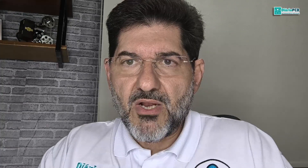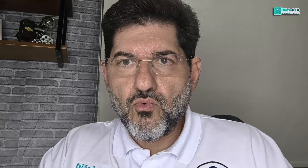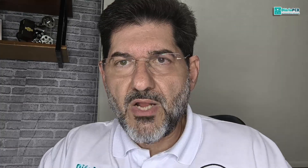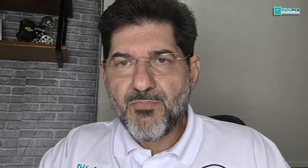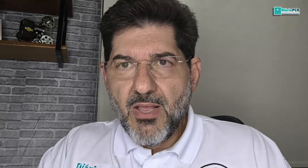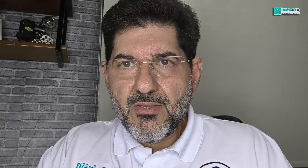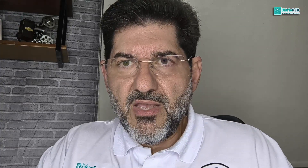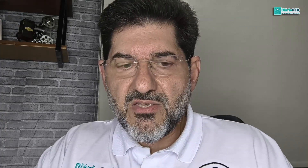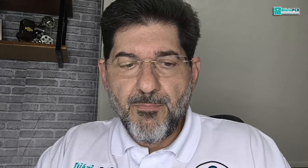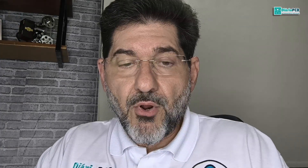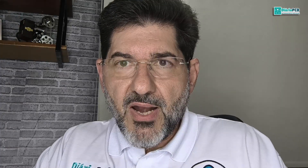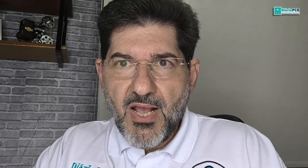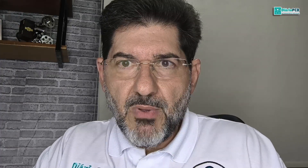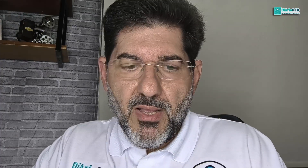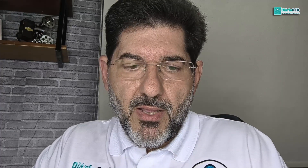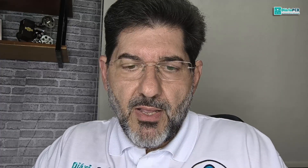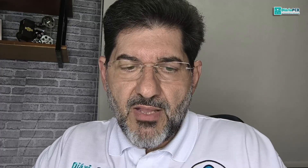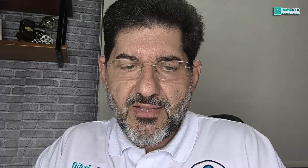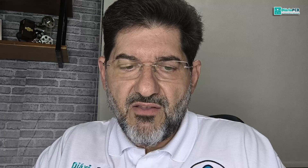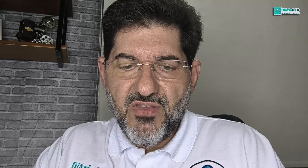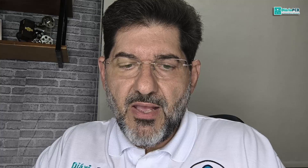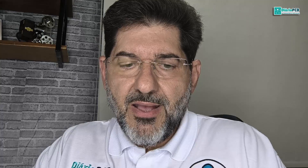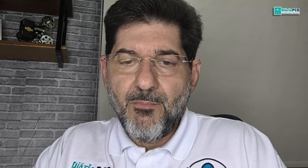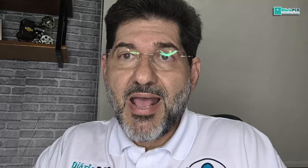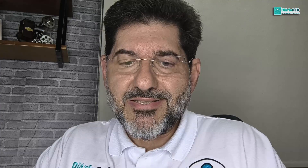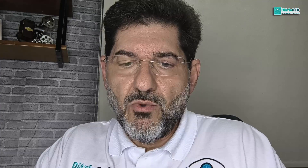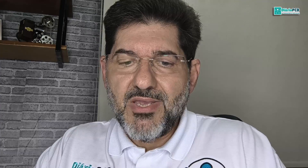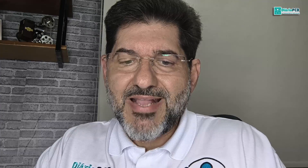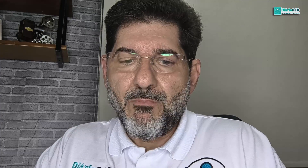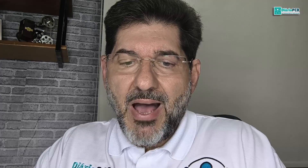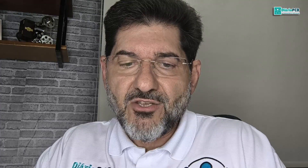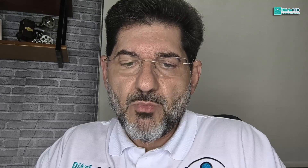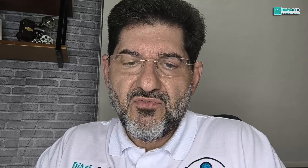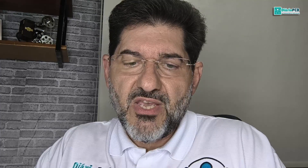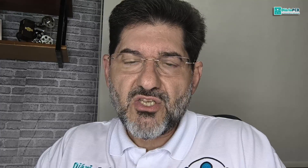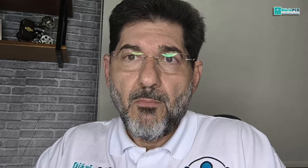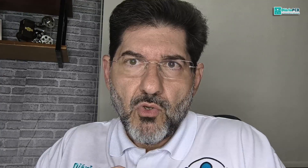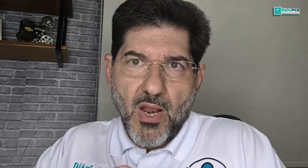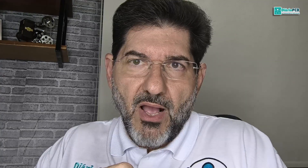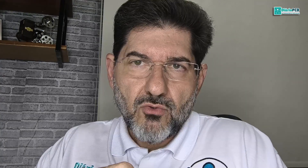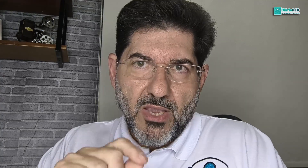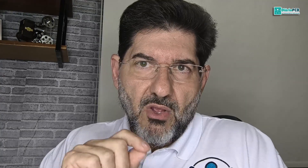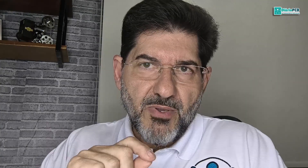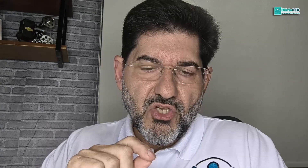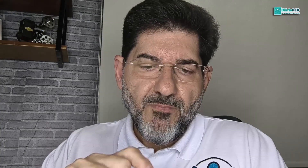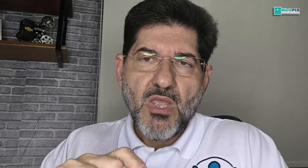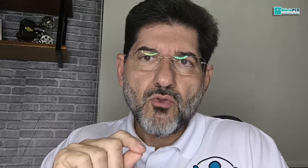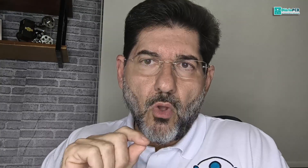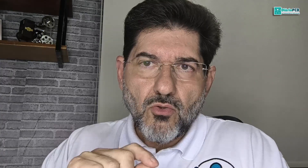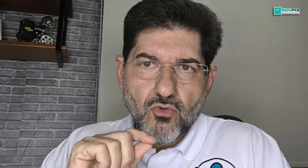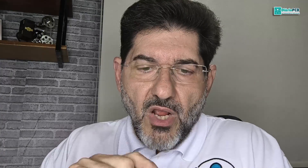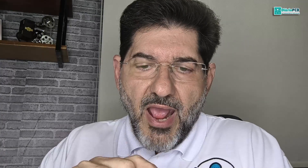toda a cobertura desse programa da TV Brasil, que está mais uma vez muito legal. Quero